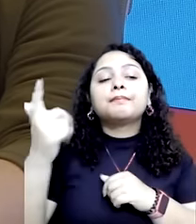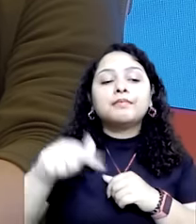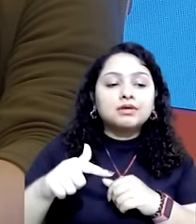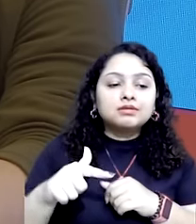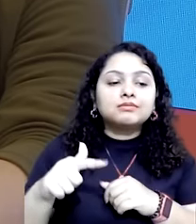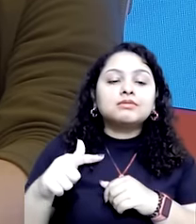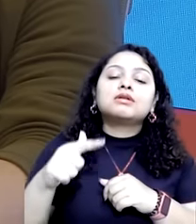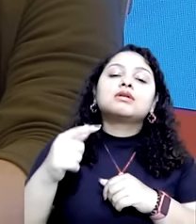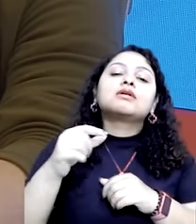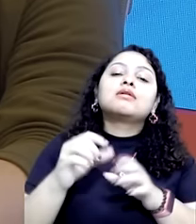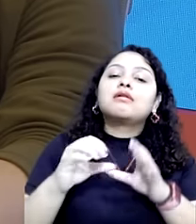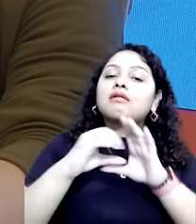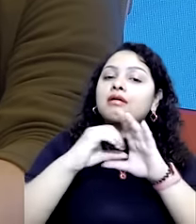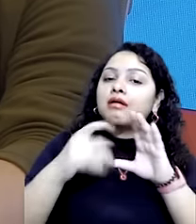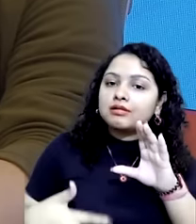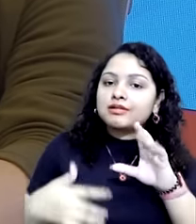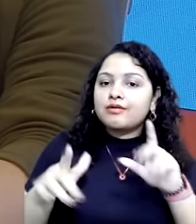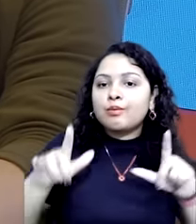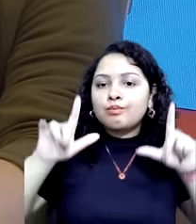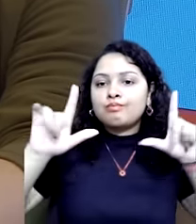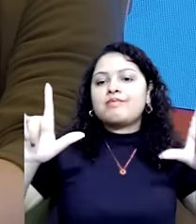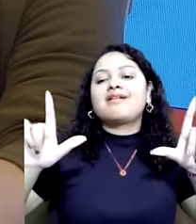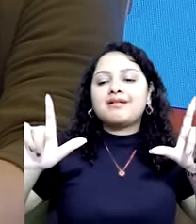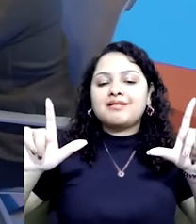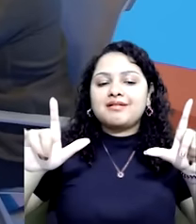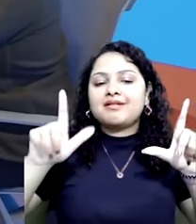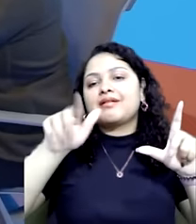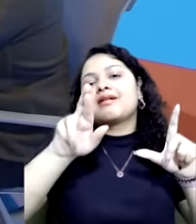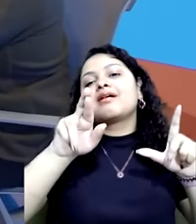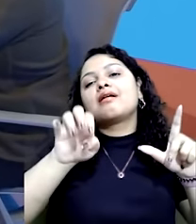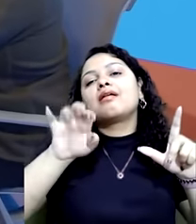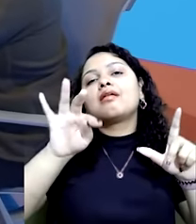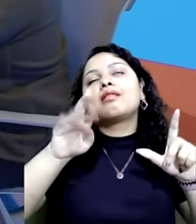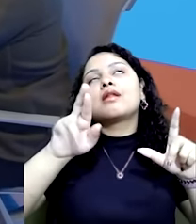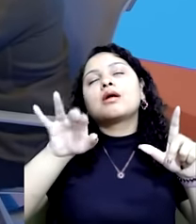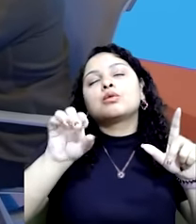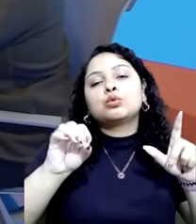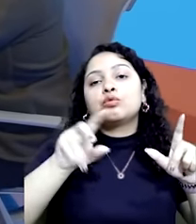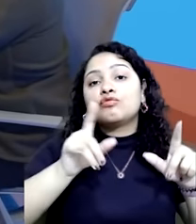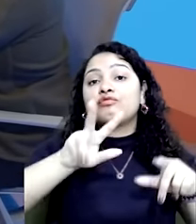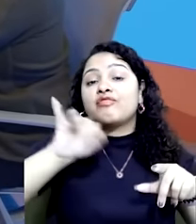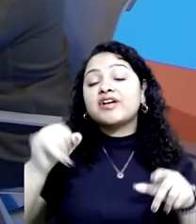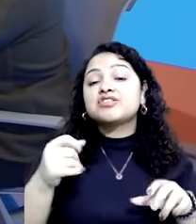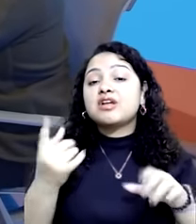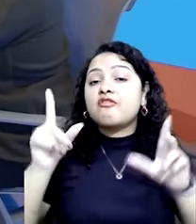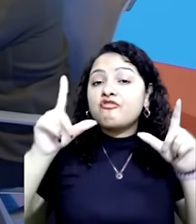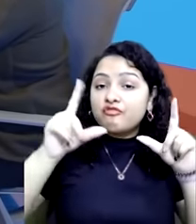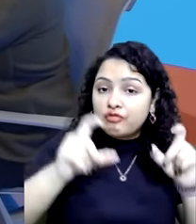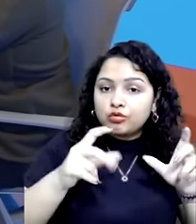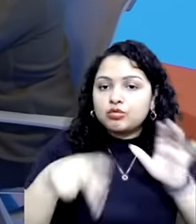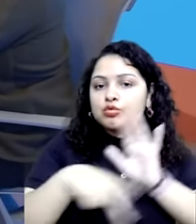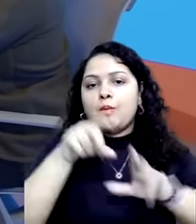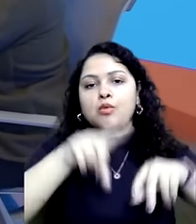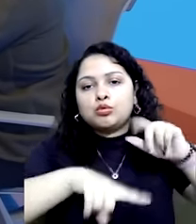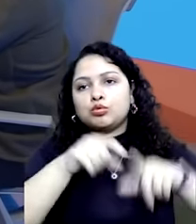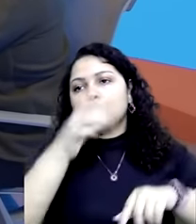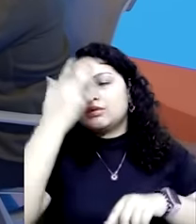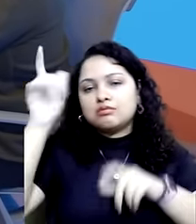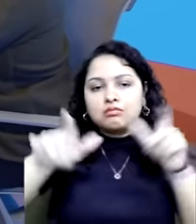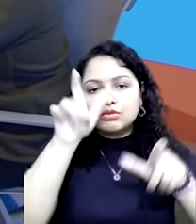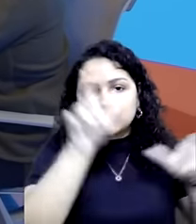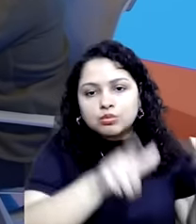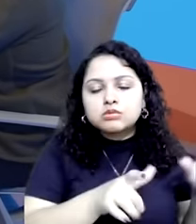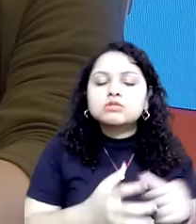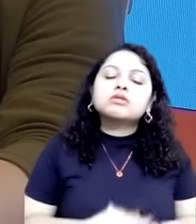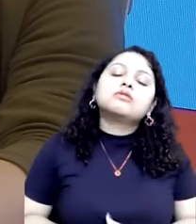característica também é o modo retrato Então quando você vai tirar foto somente do produto ou de pessoas ou fazer